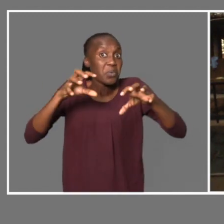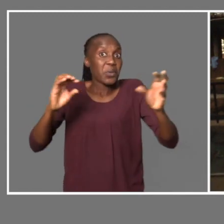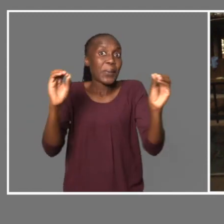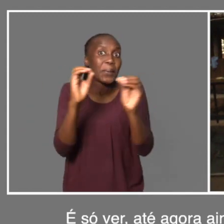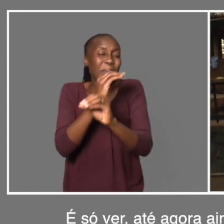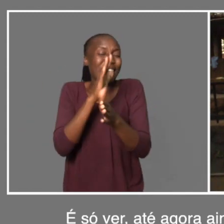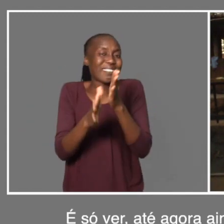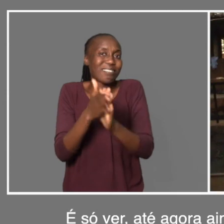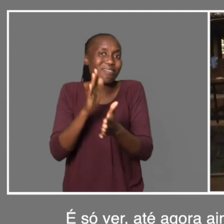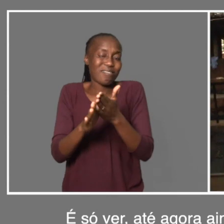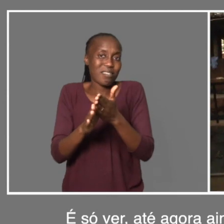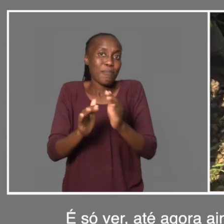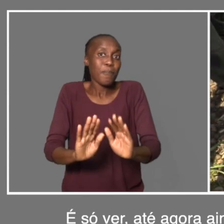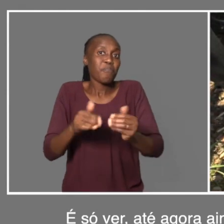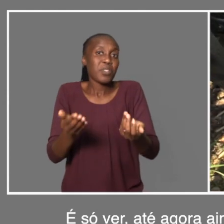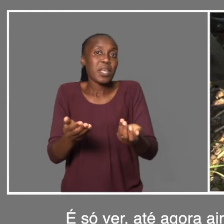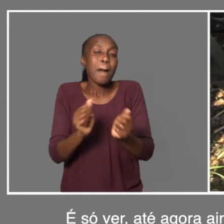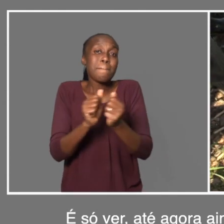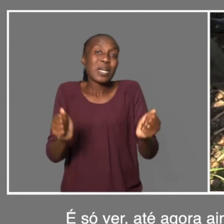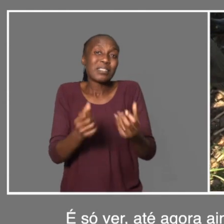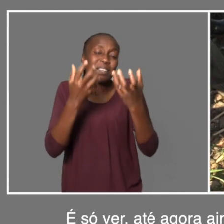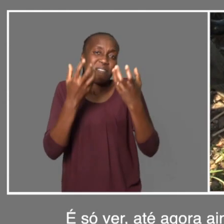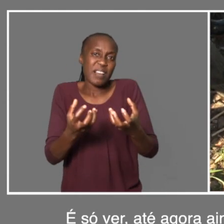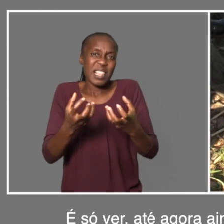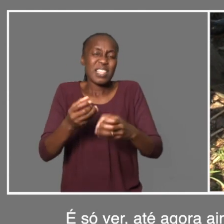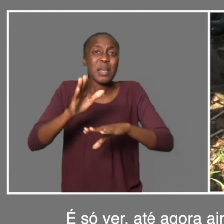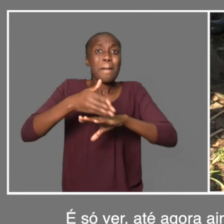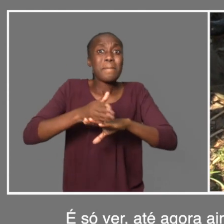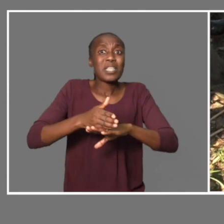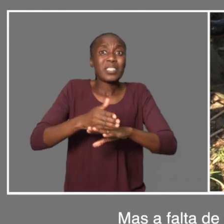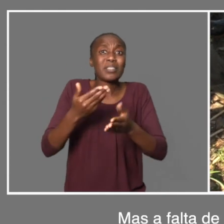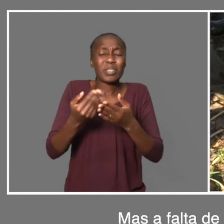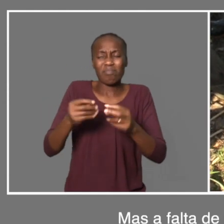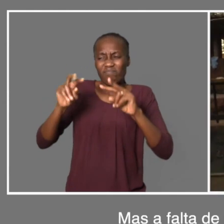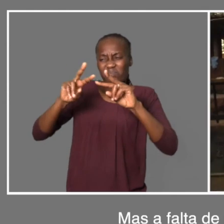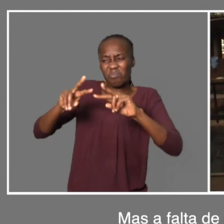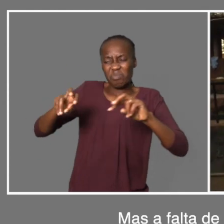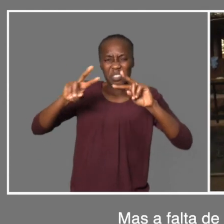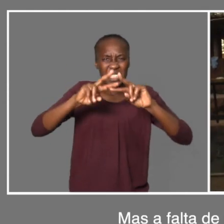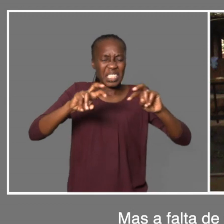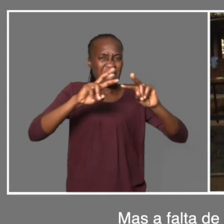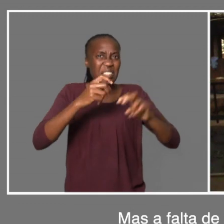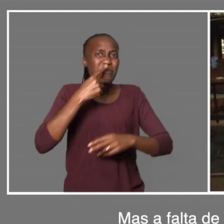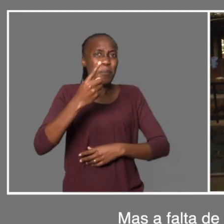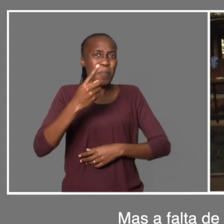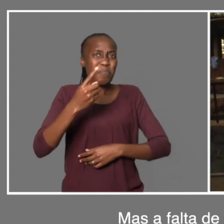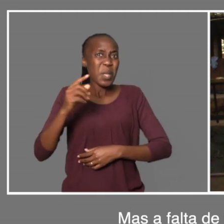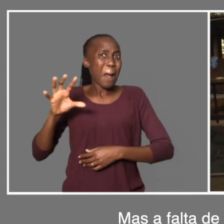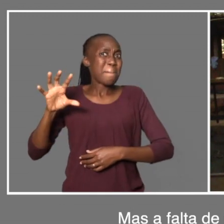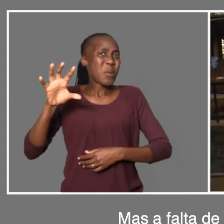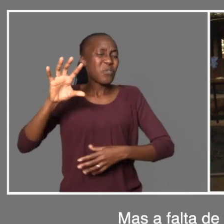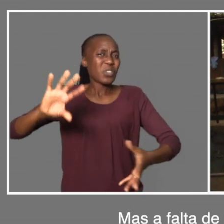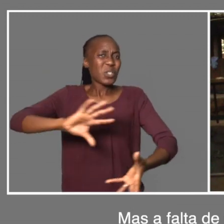é só ver até agora ainda não choveu tal como os níveis necessários mas também a falta de peixe quando formos assondar